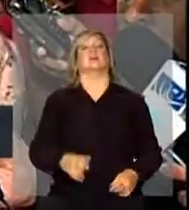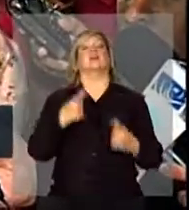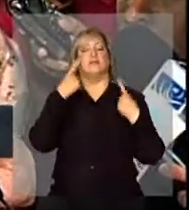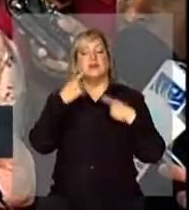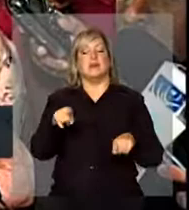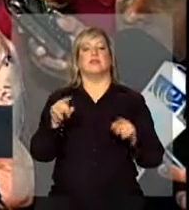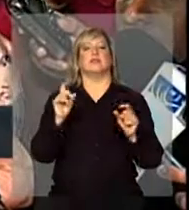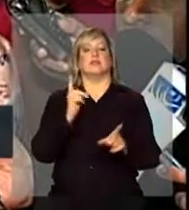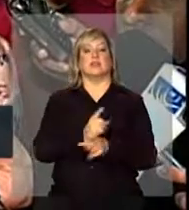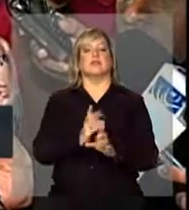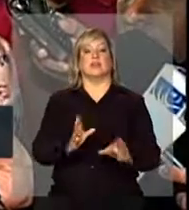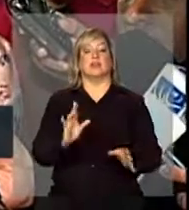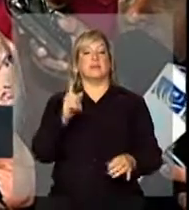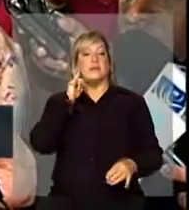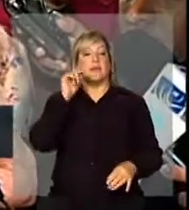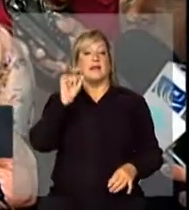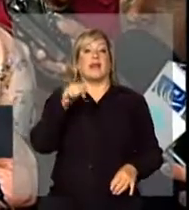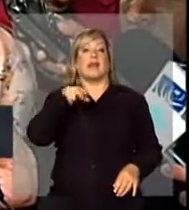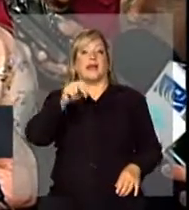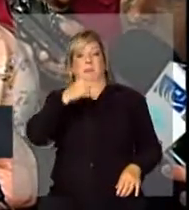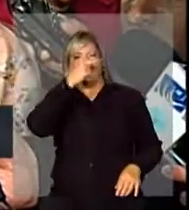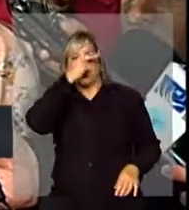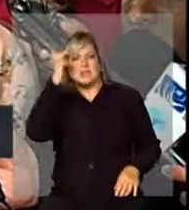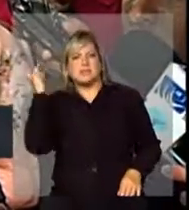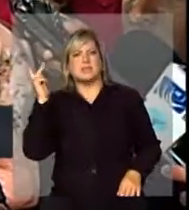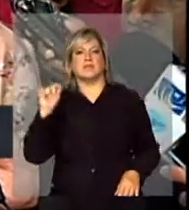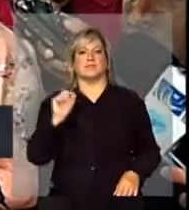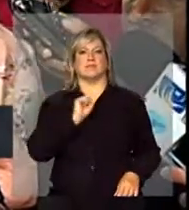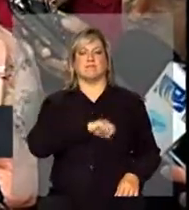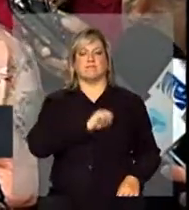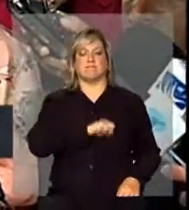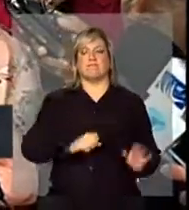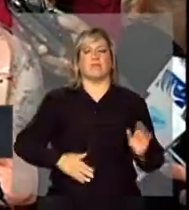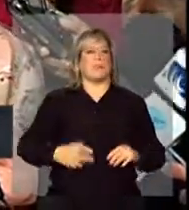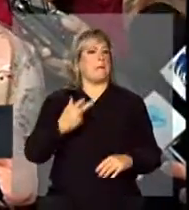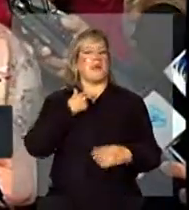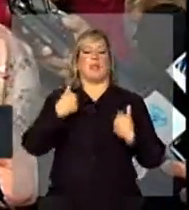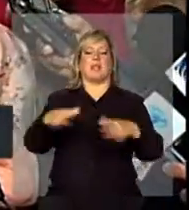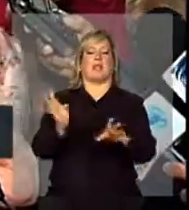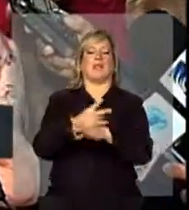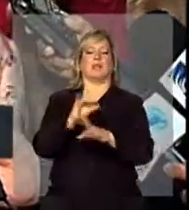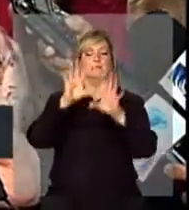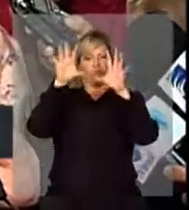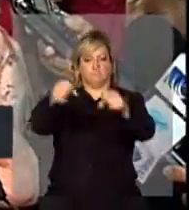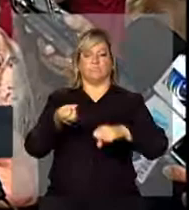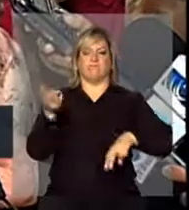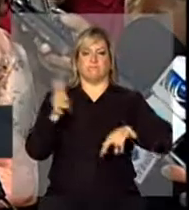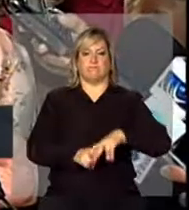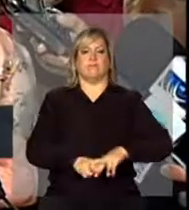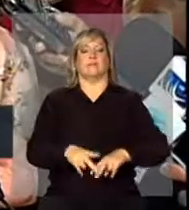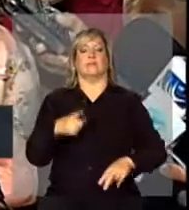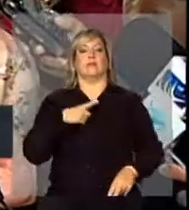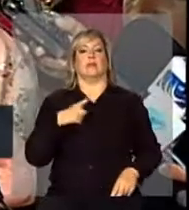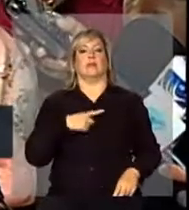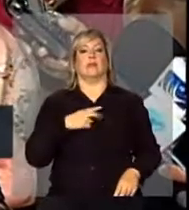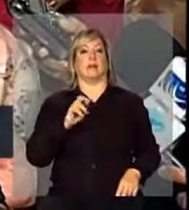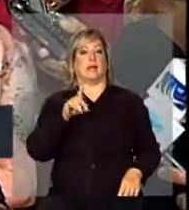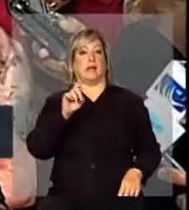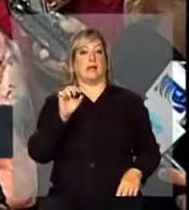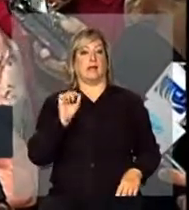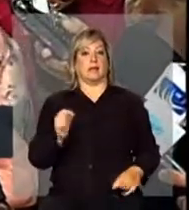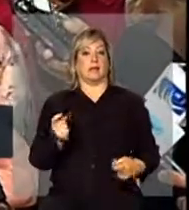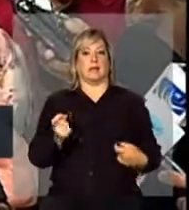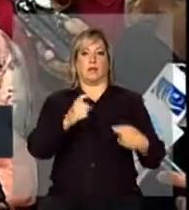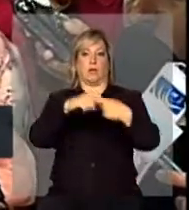tráfico de seres humanos no Brasil. São criminosos que não podem ficar impunes. Redes com conexões internacionais, isso o